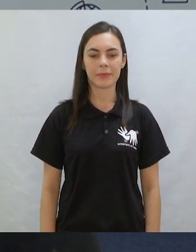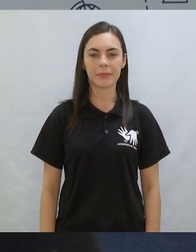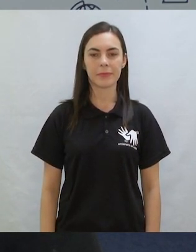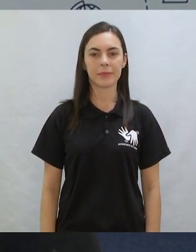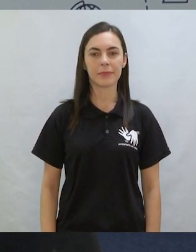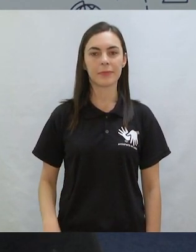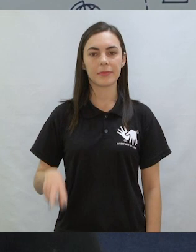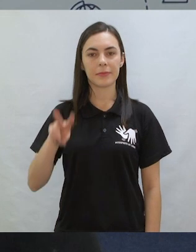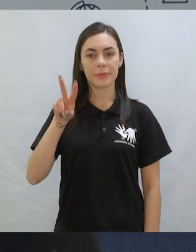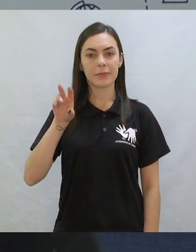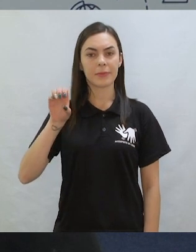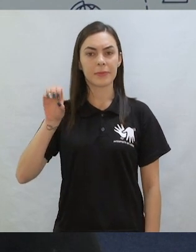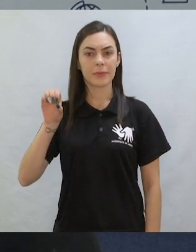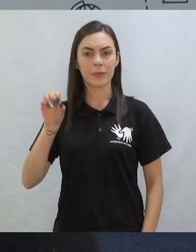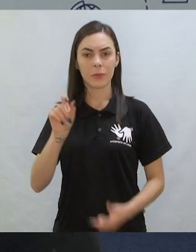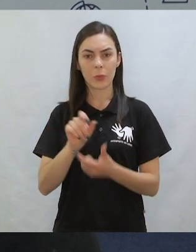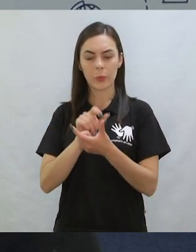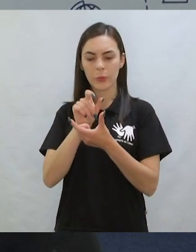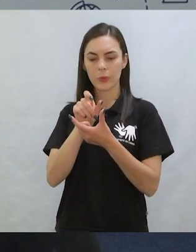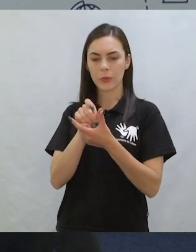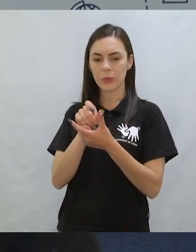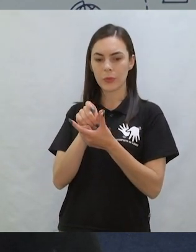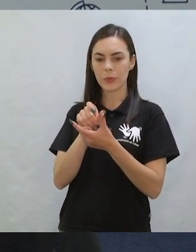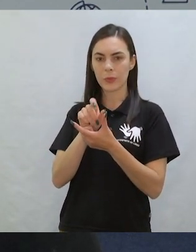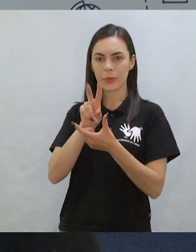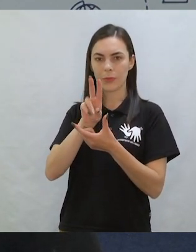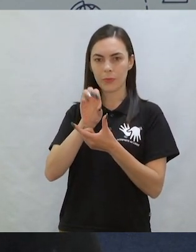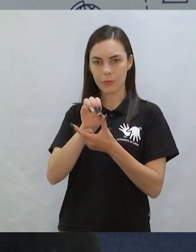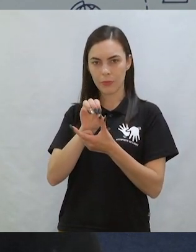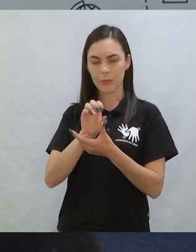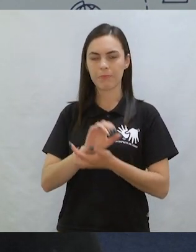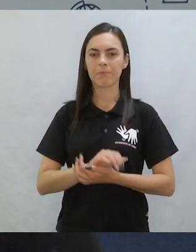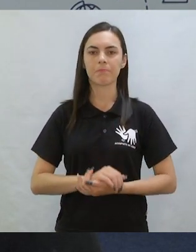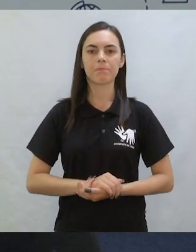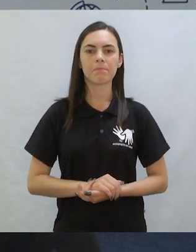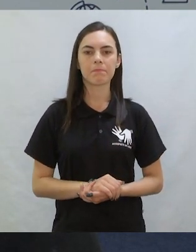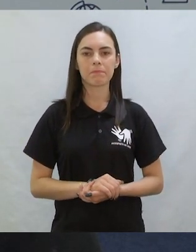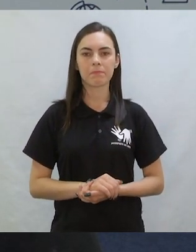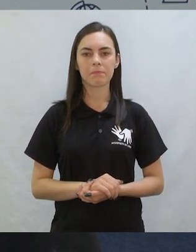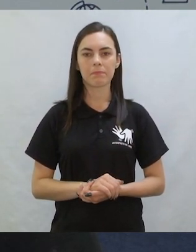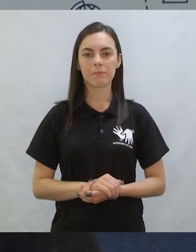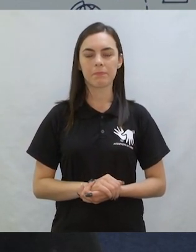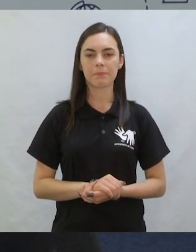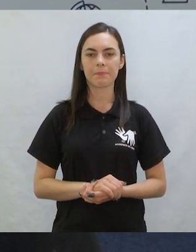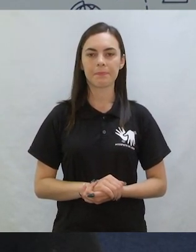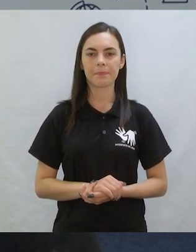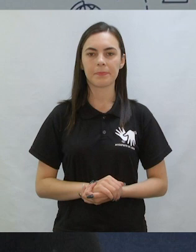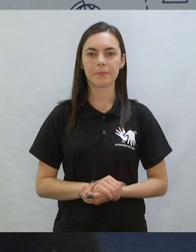V com o faz vô.